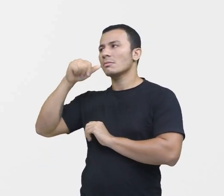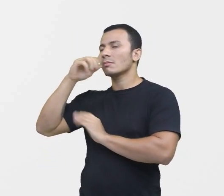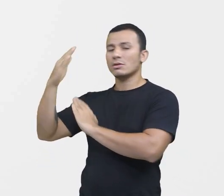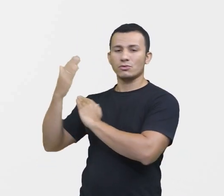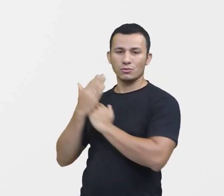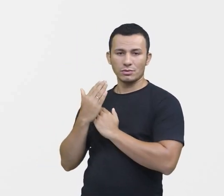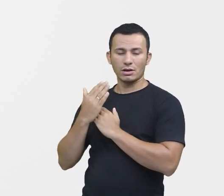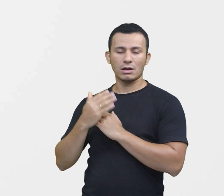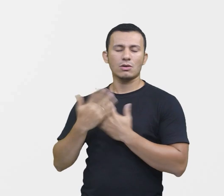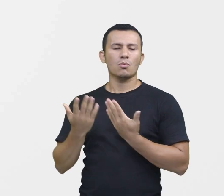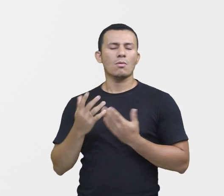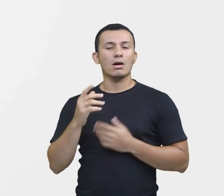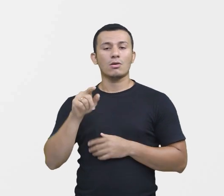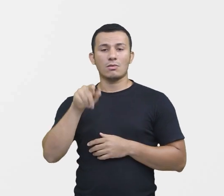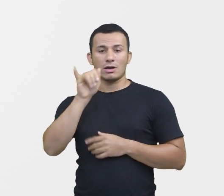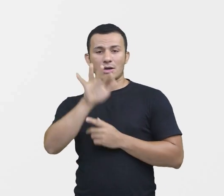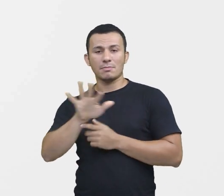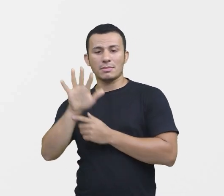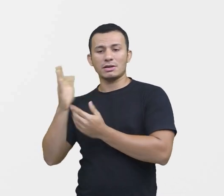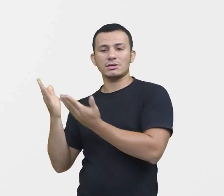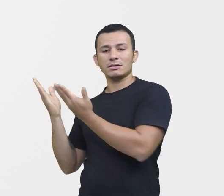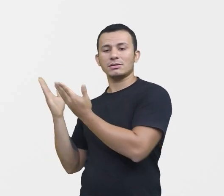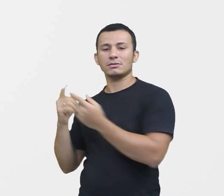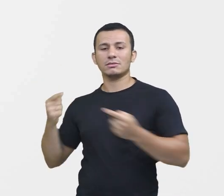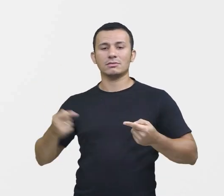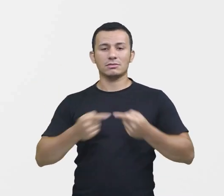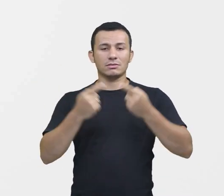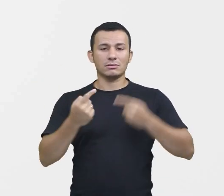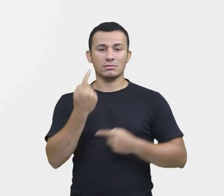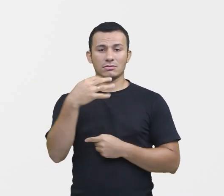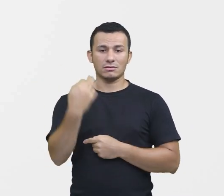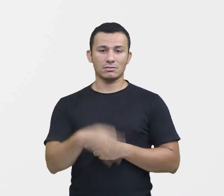que gênero textual é esse.